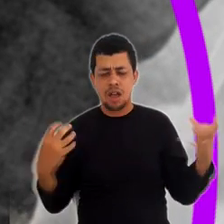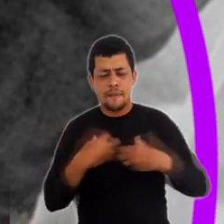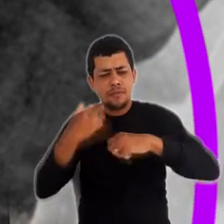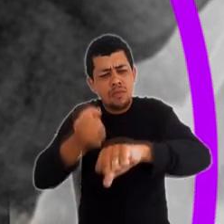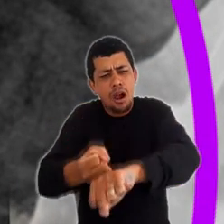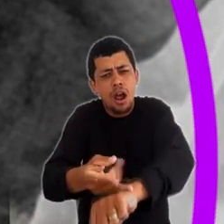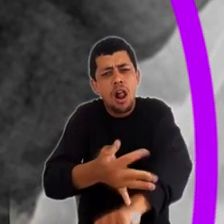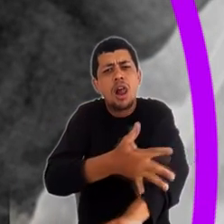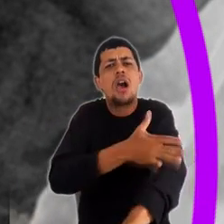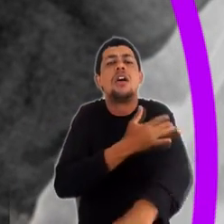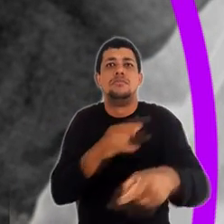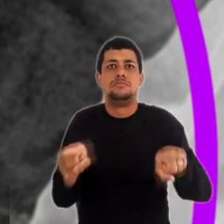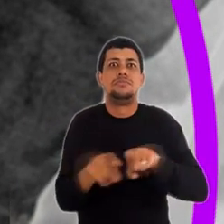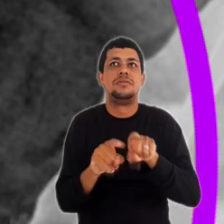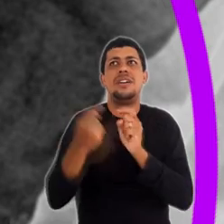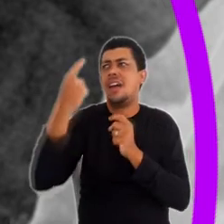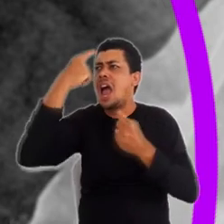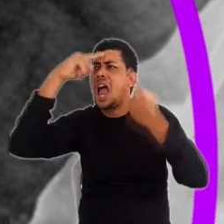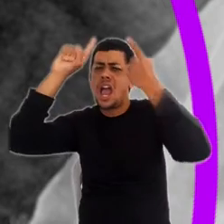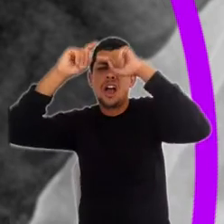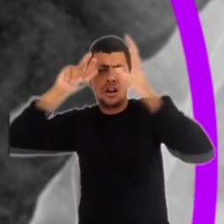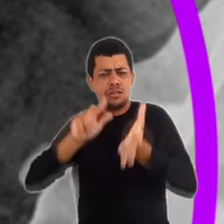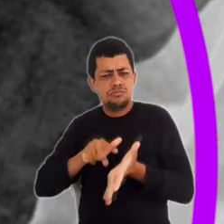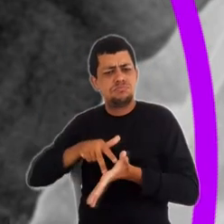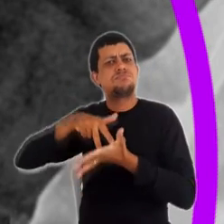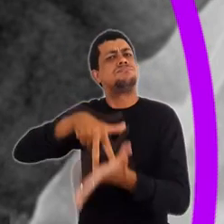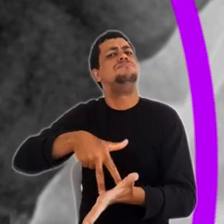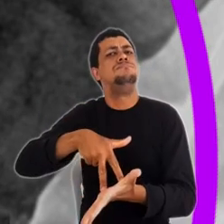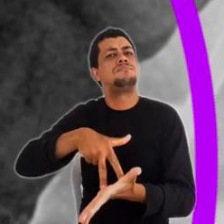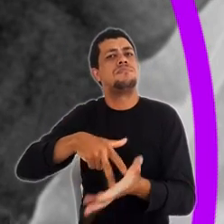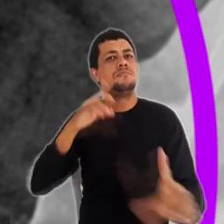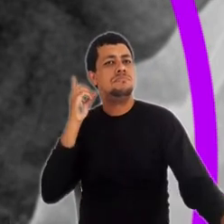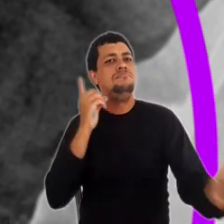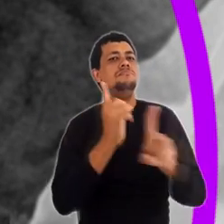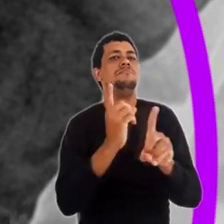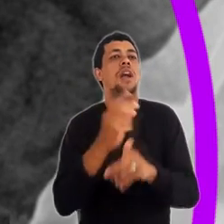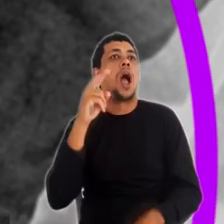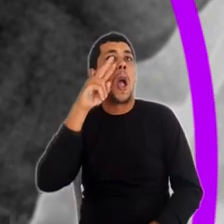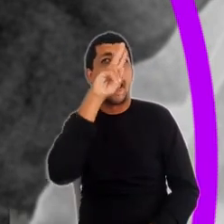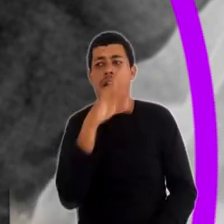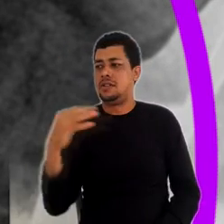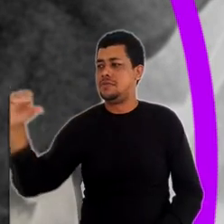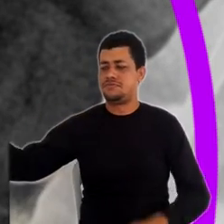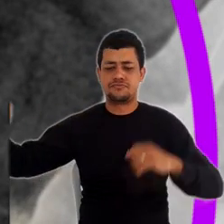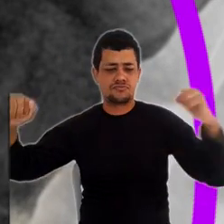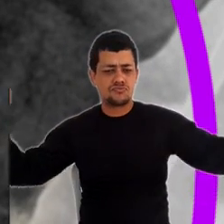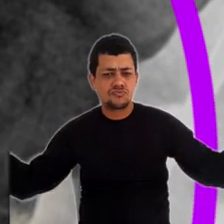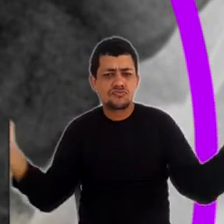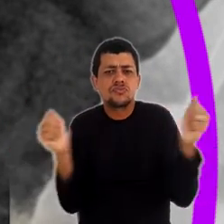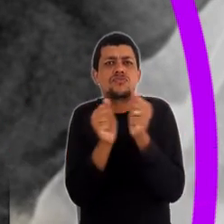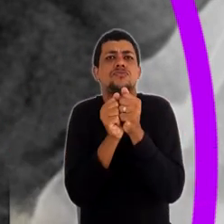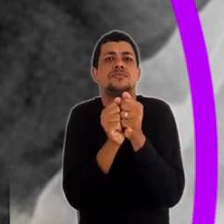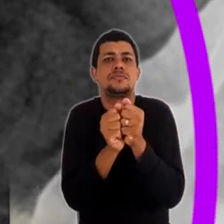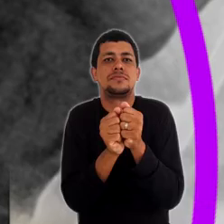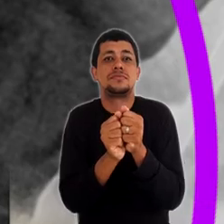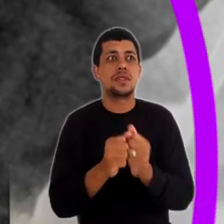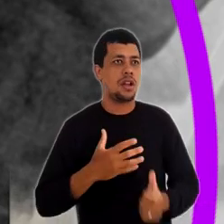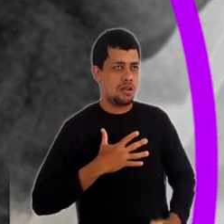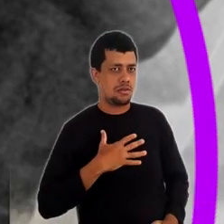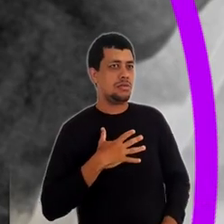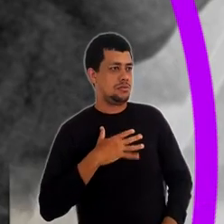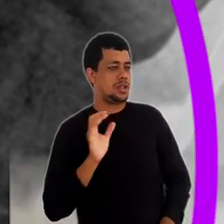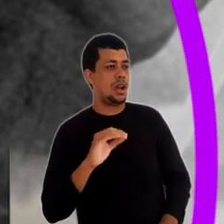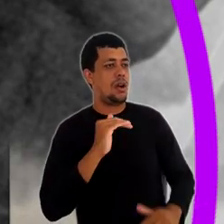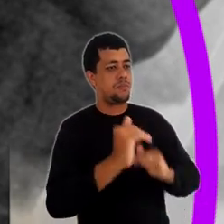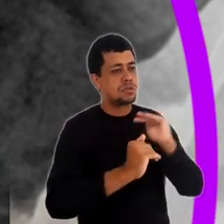né, sentimentos e essa ideia de resistência encontrando a força uma nas outras, né, enquanto mulheres. No meu